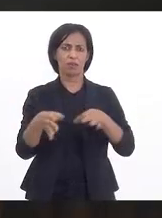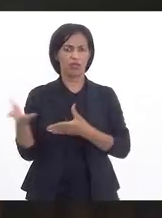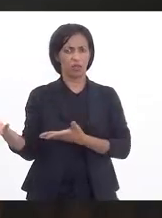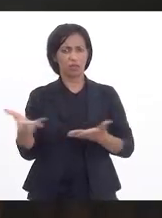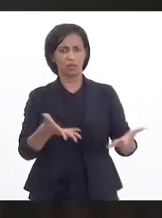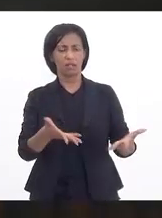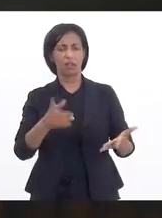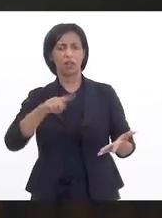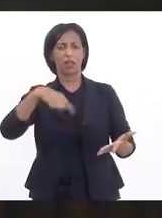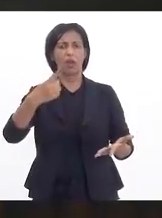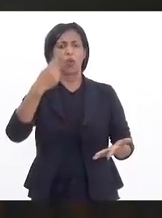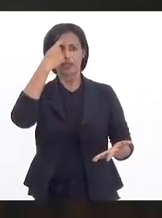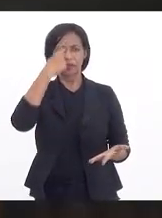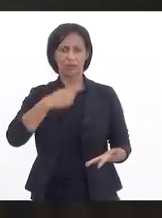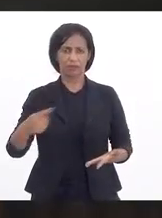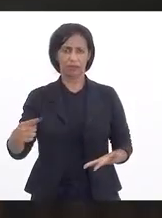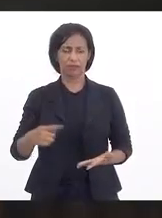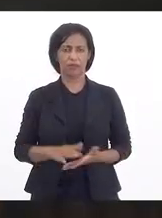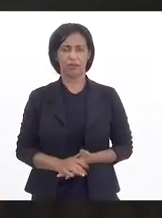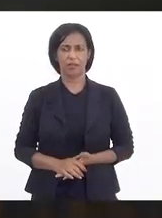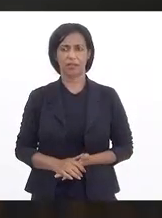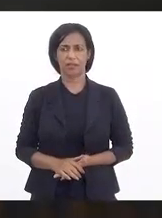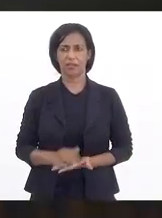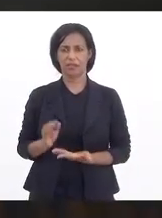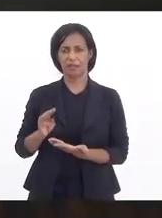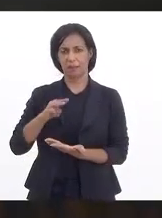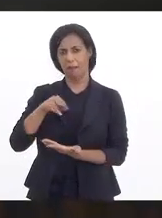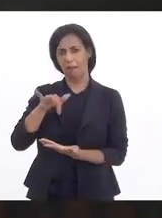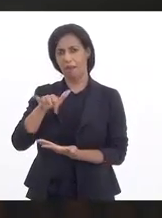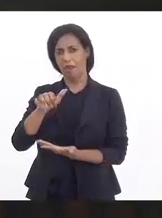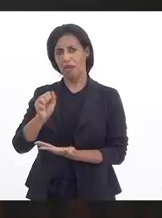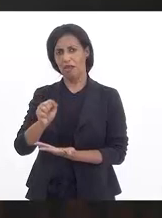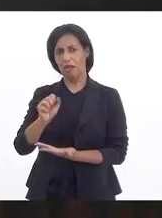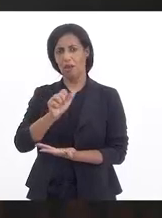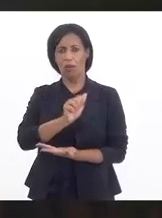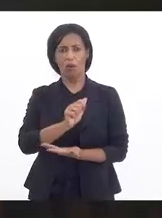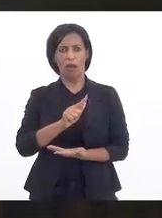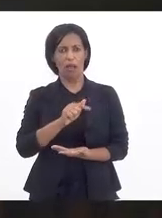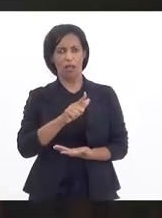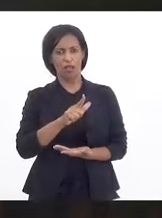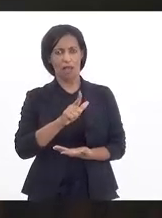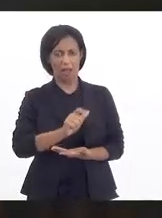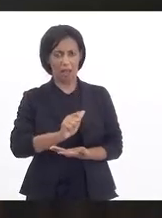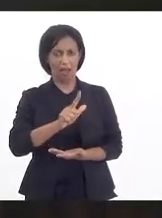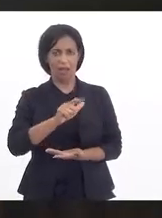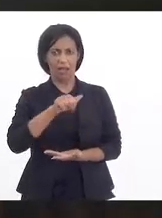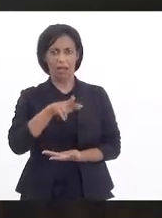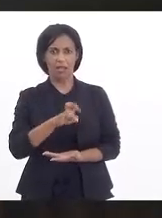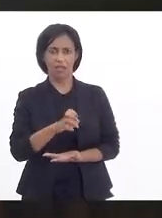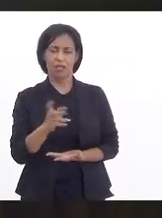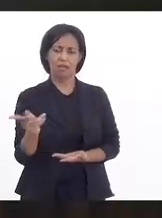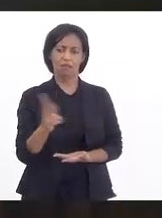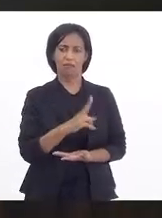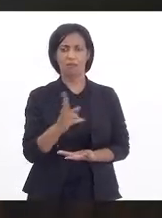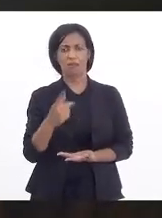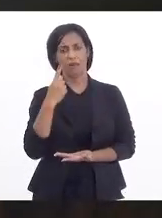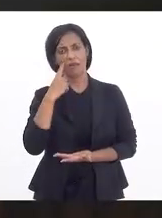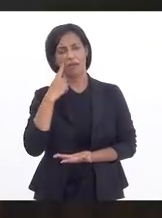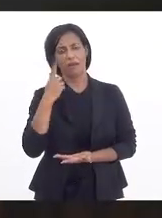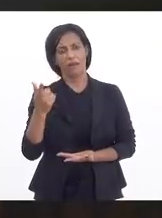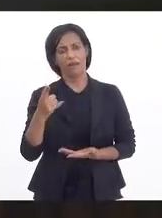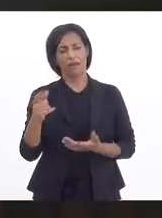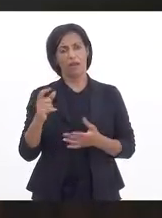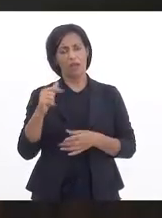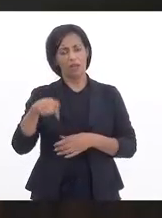projeto na próxima semana Marquinhos Aline Aline fala que a gente tem matéria